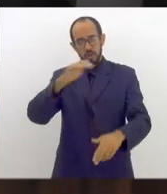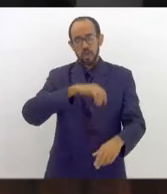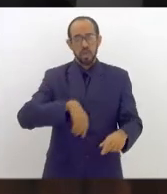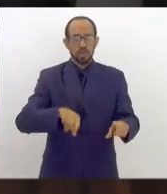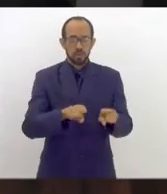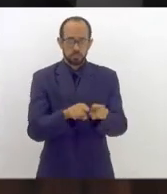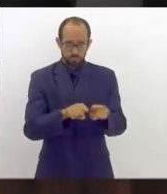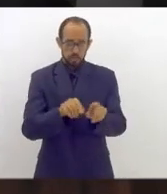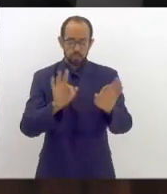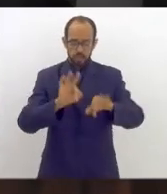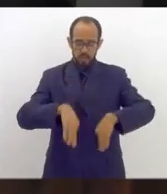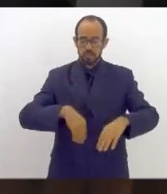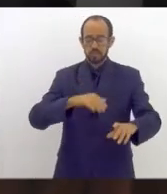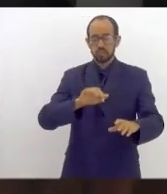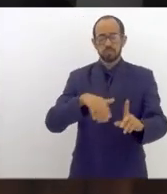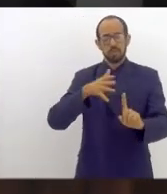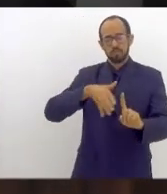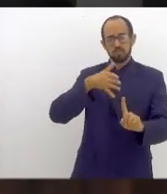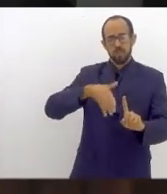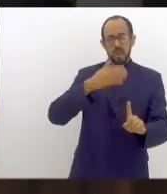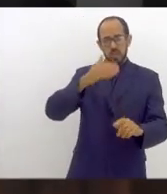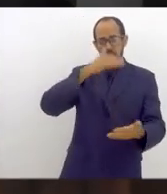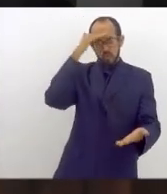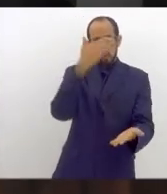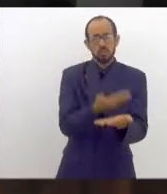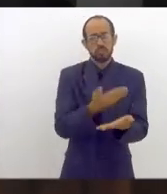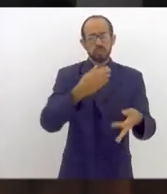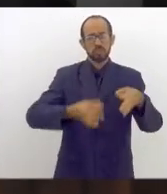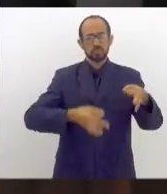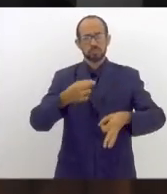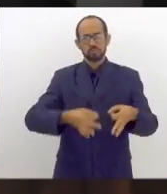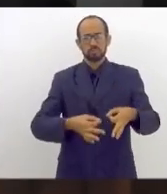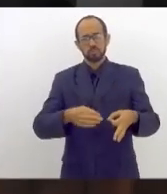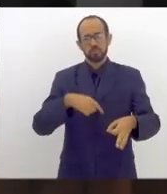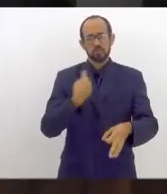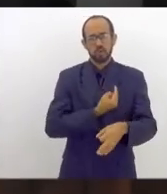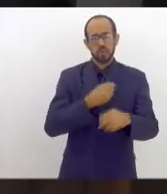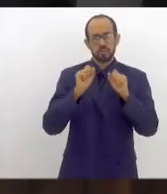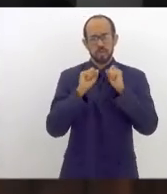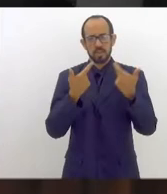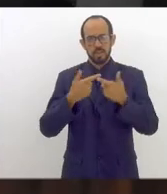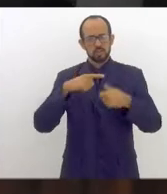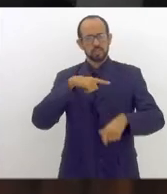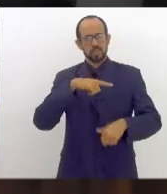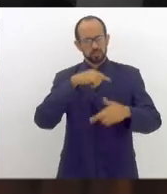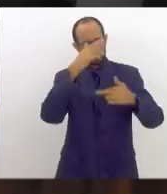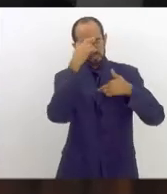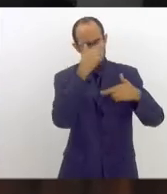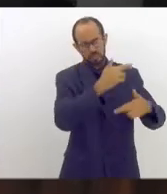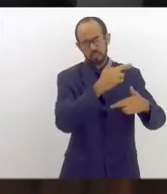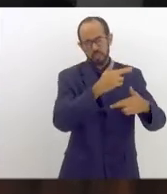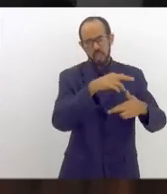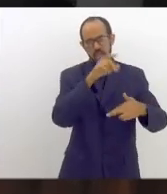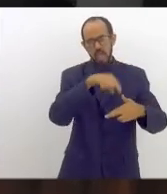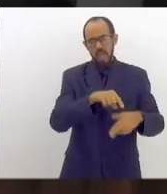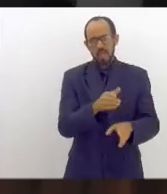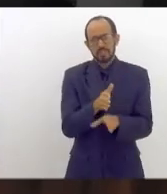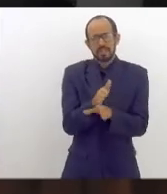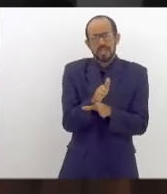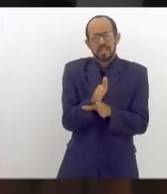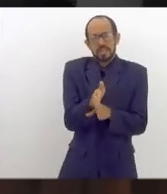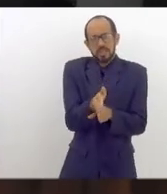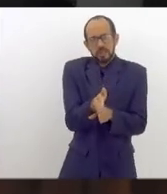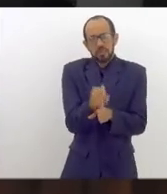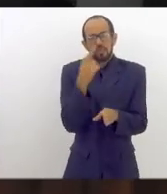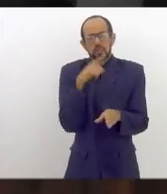Com quem o legislativo mantém uma relação colaborativa e de respeito Essa sintonia harmônica permitiu significativos